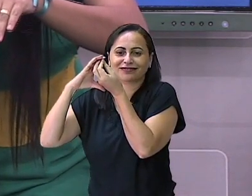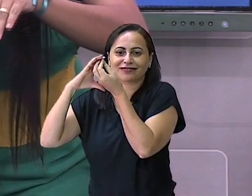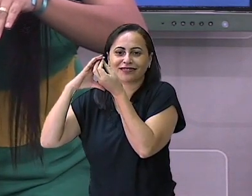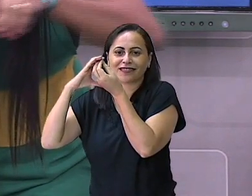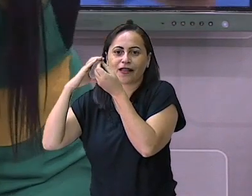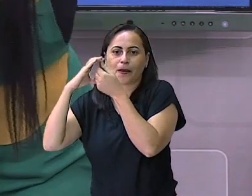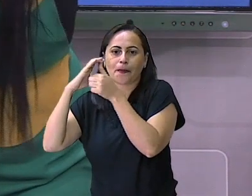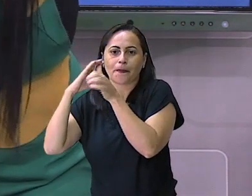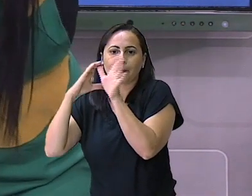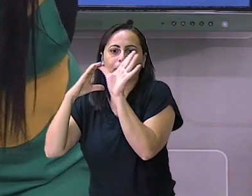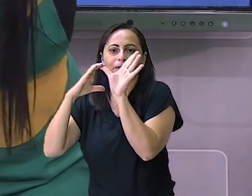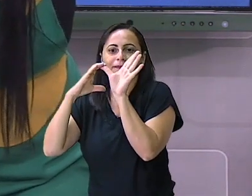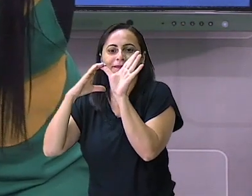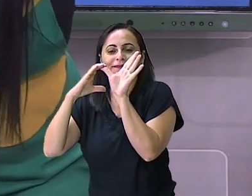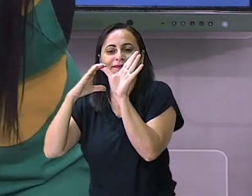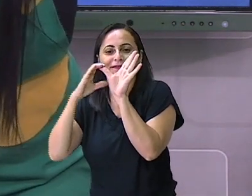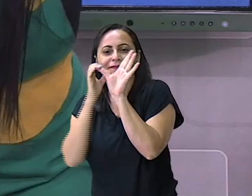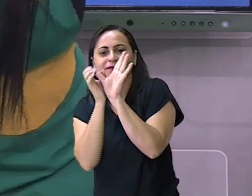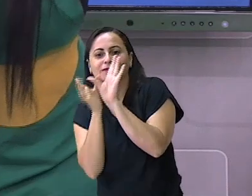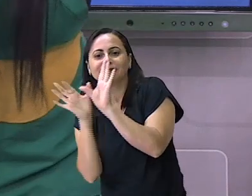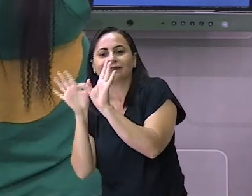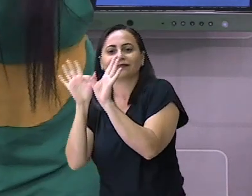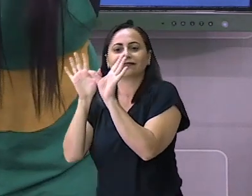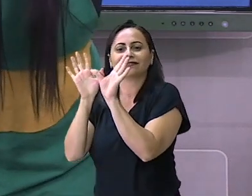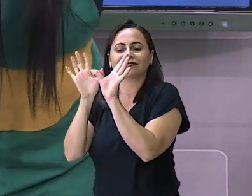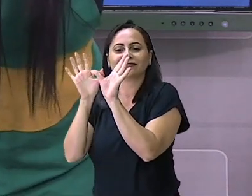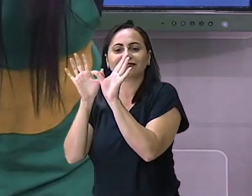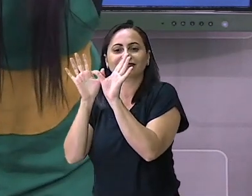Uma asa pra lá, uma asa pra cá,